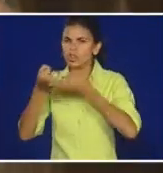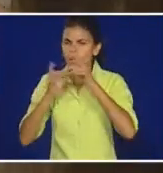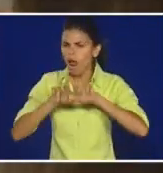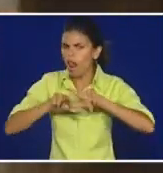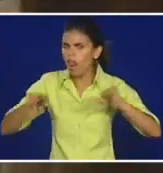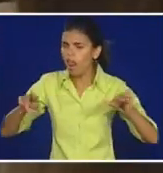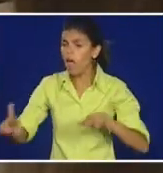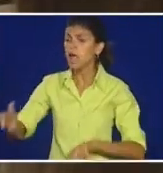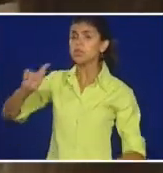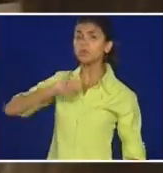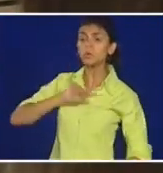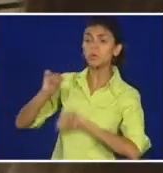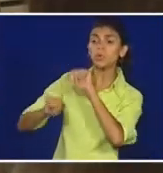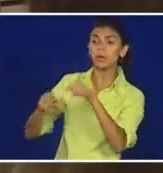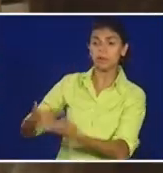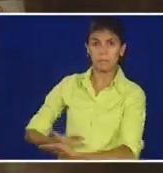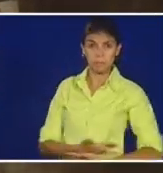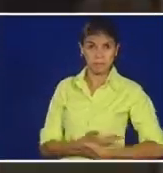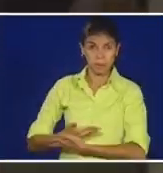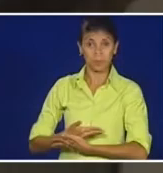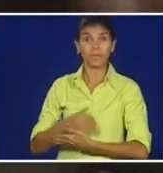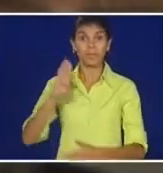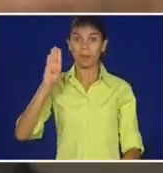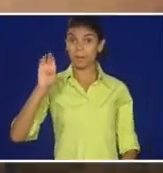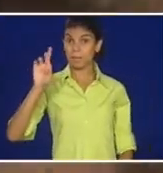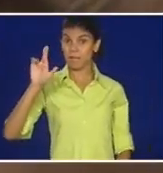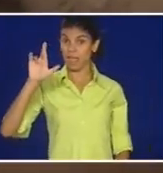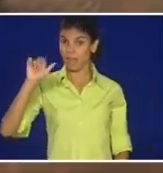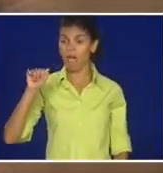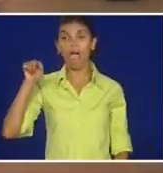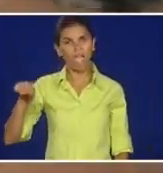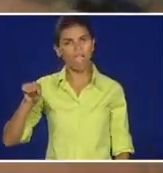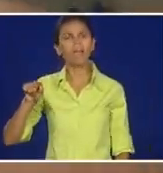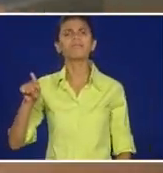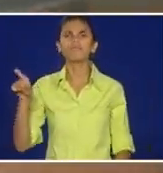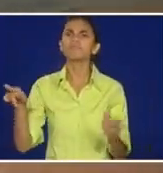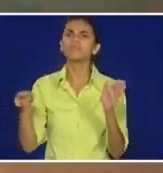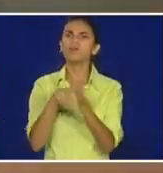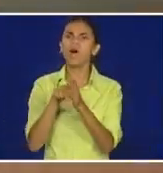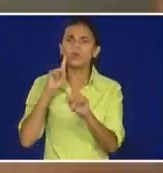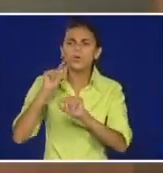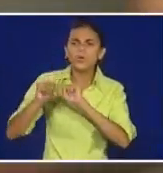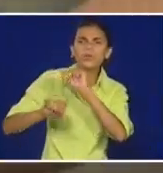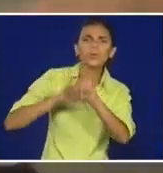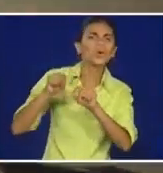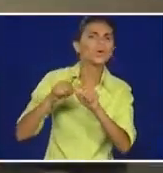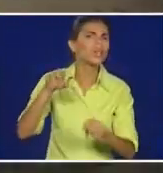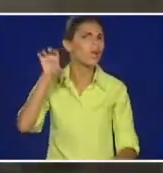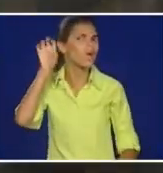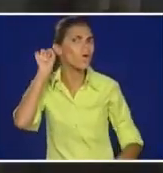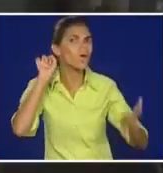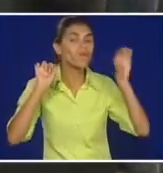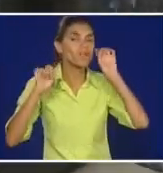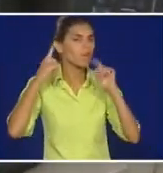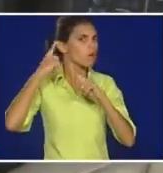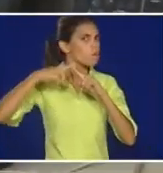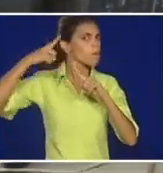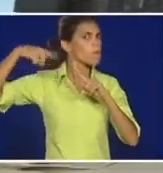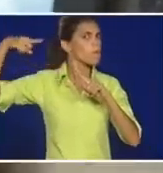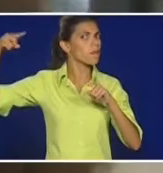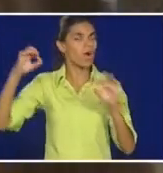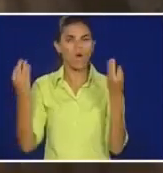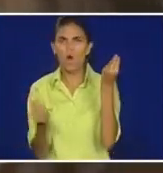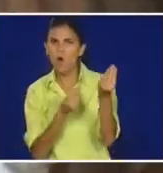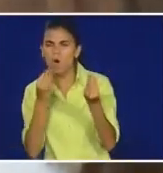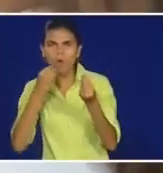auditivo, mostra a resposta do bebê. O exame Bera é outro teste associado a esta investigação. Eletrodos